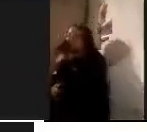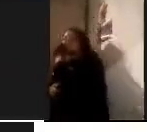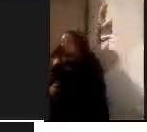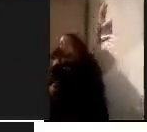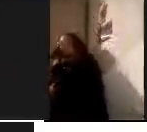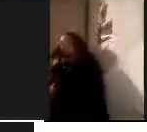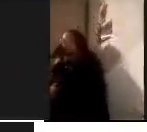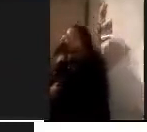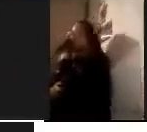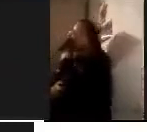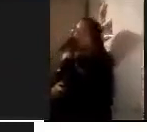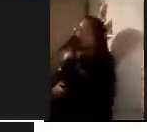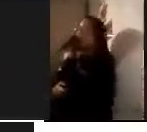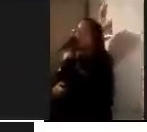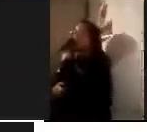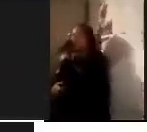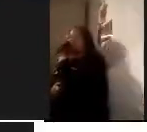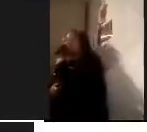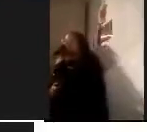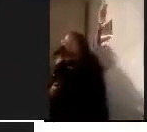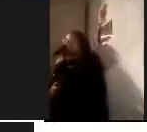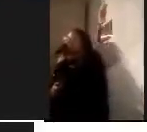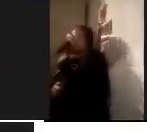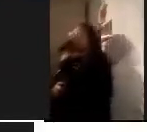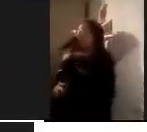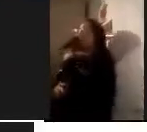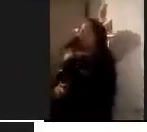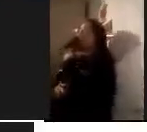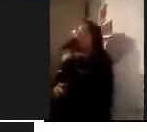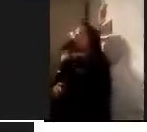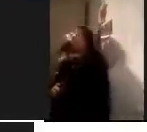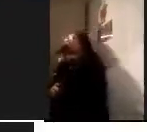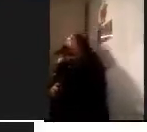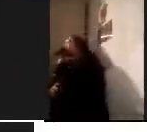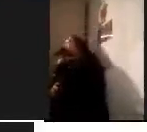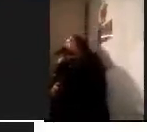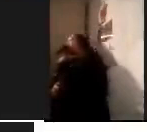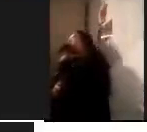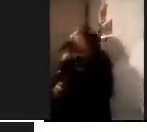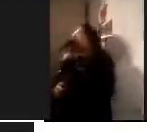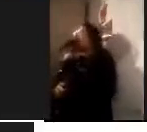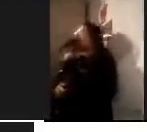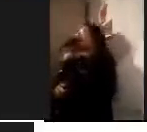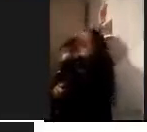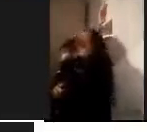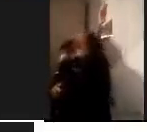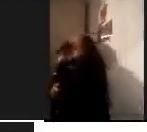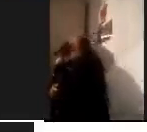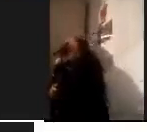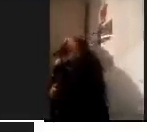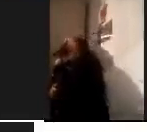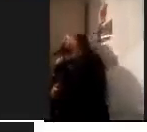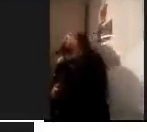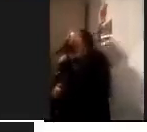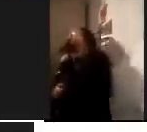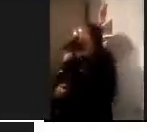era muito bom. Nossa, aliviava bastante. É mais cansativo fazer sozinho, é mais dolorido fazer sozinho, né? Uhum, Quando tem